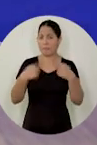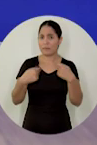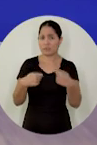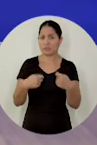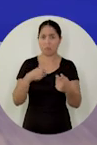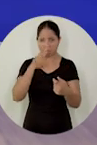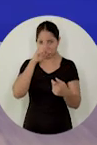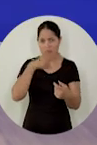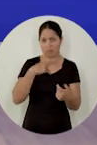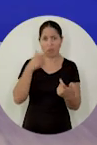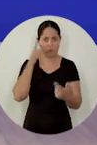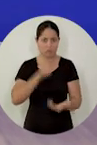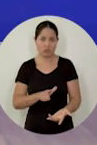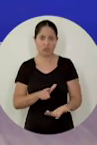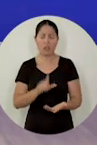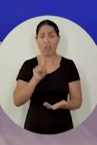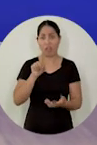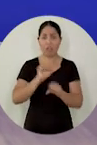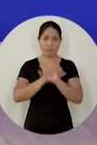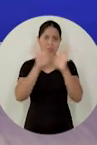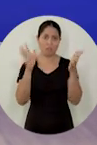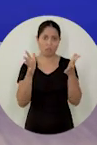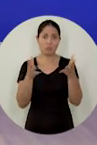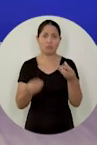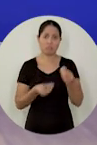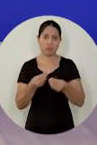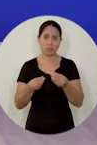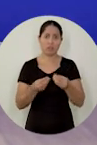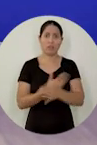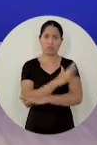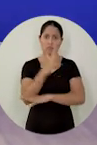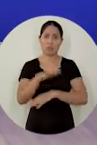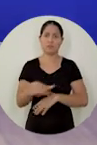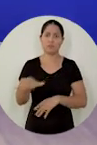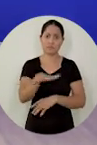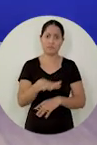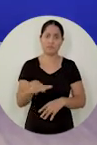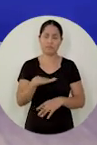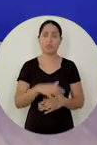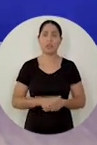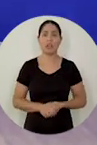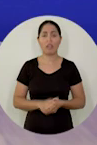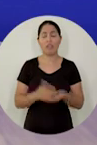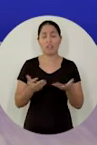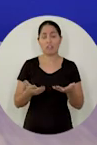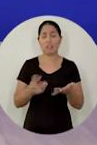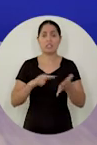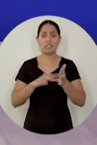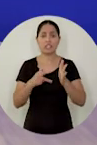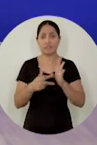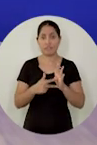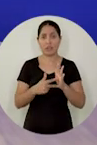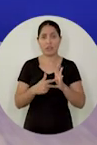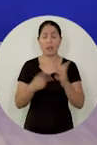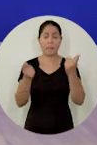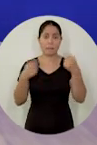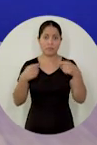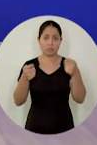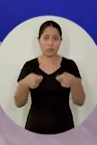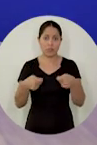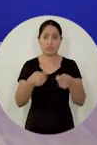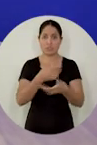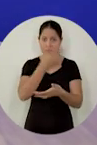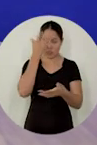próprias necessidades. Esta é a definição mais comum de desenvolvimento sustentável. Ela implica possibilitar